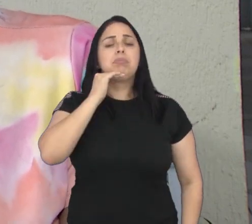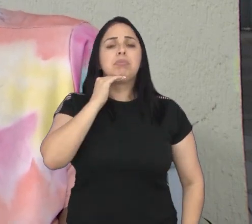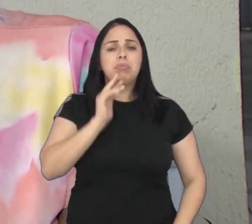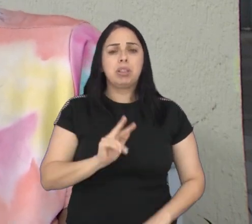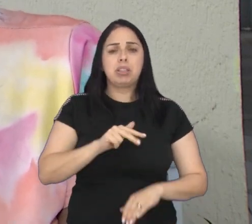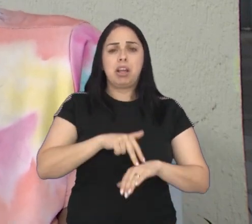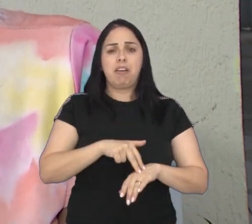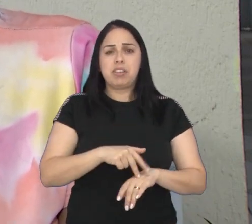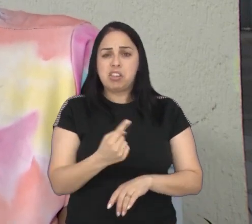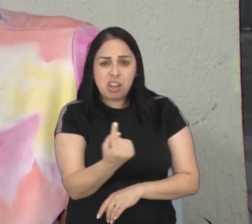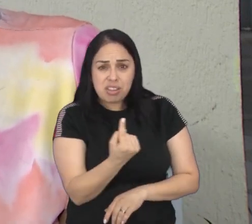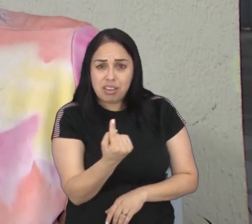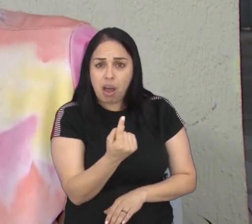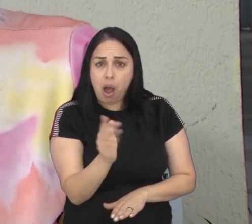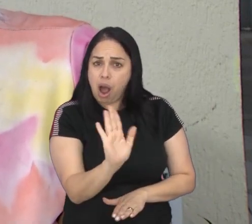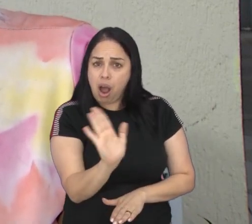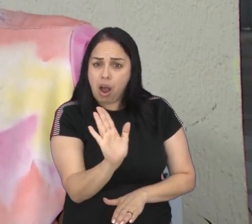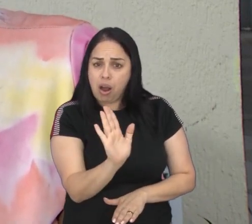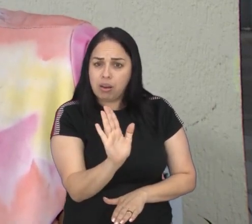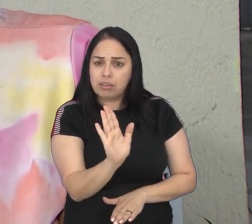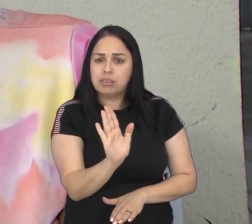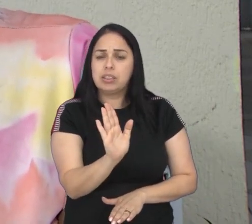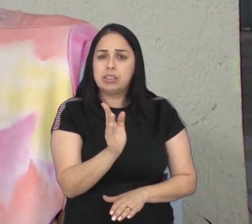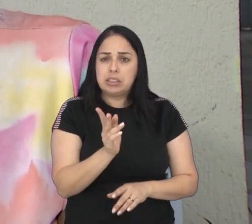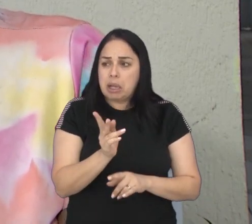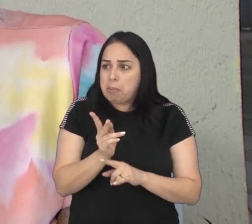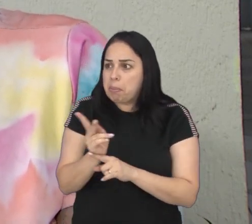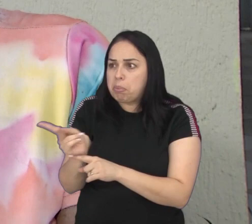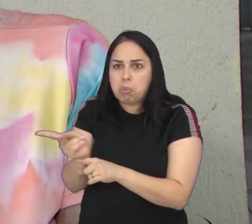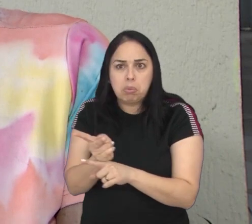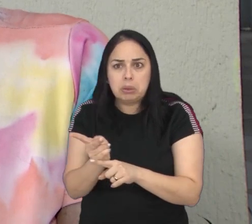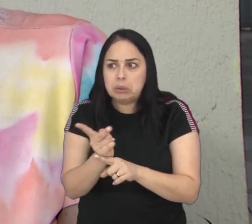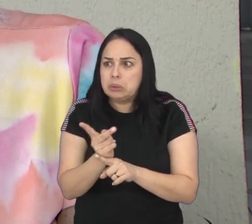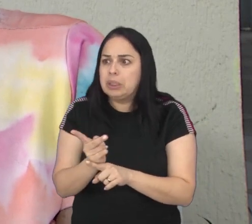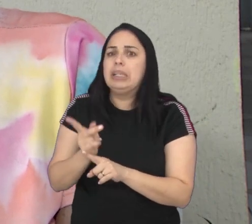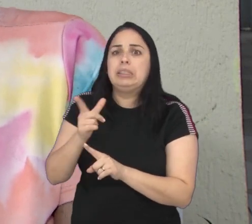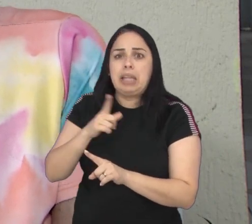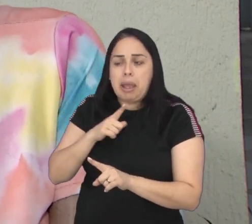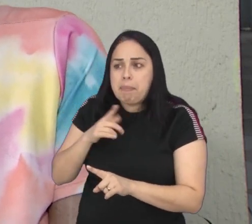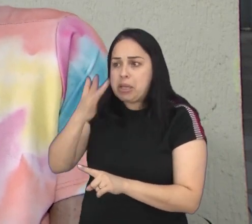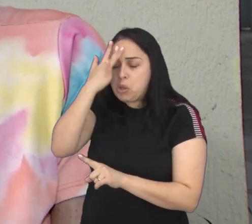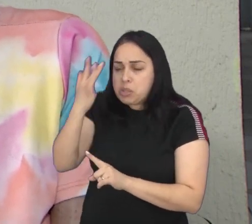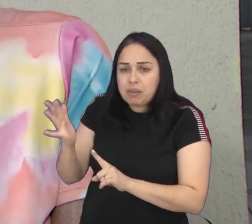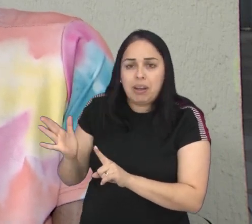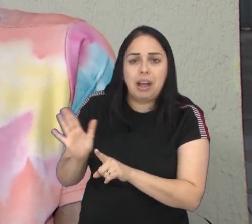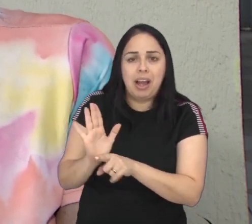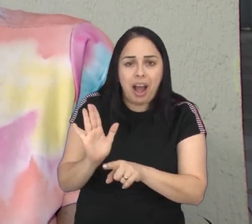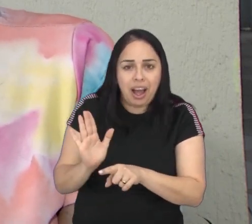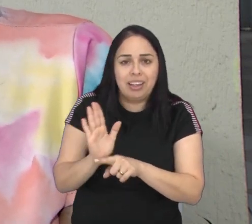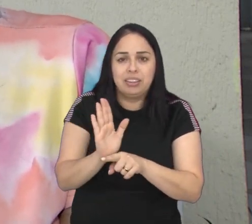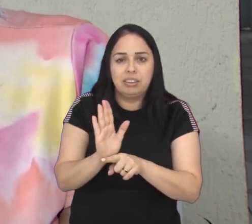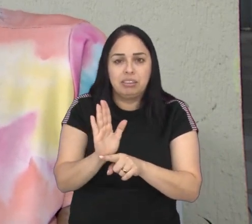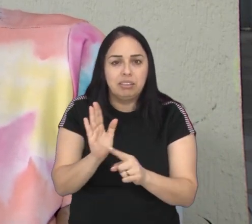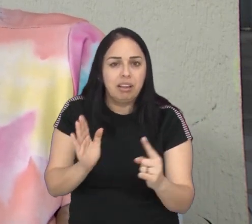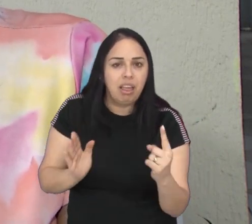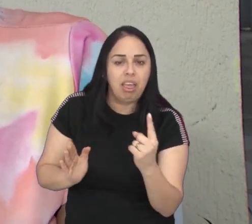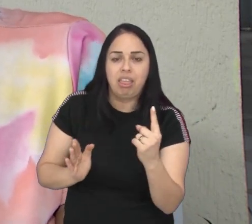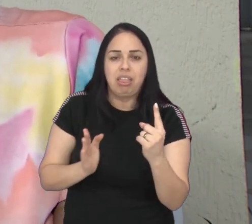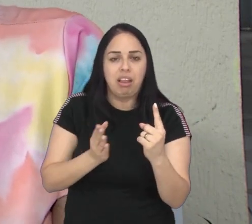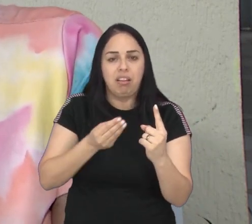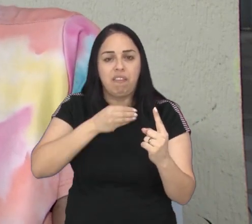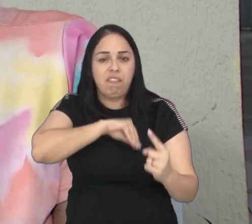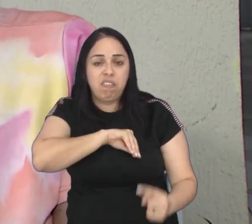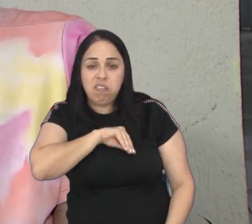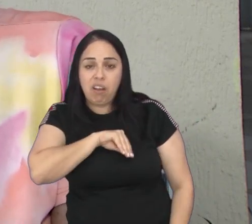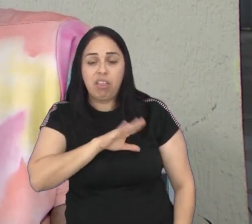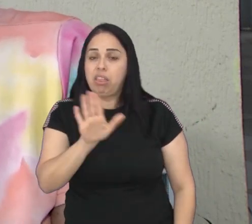a cabeça e sabe que você não está sozinho. Se você procurar, você vai ter muita gente em volta de você. Não se sinta